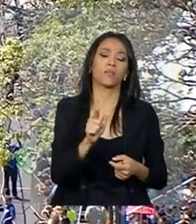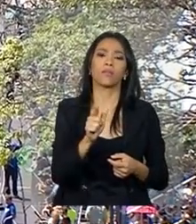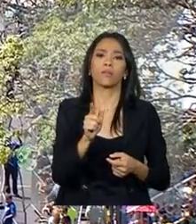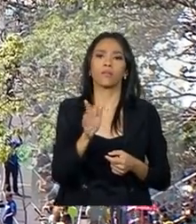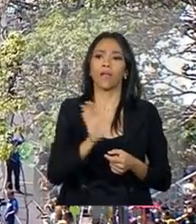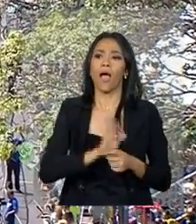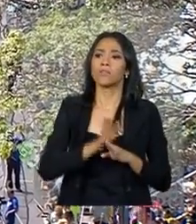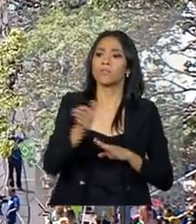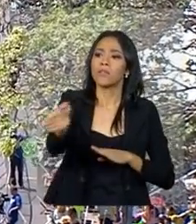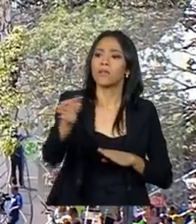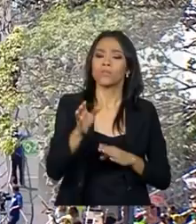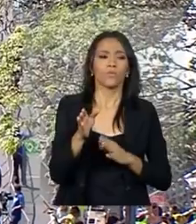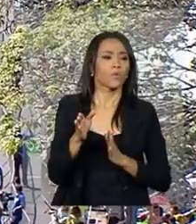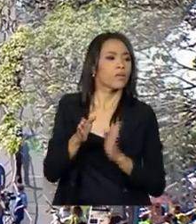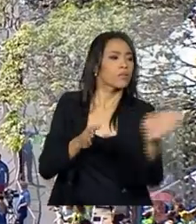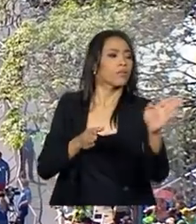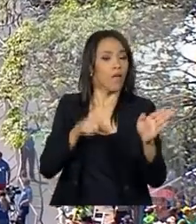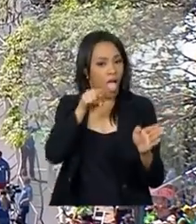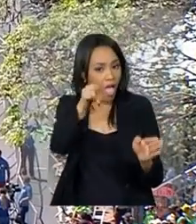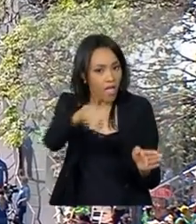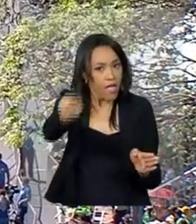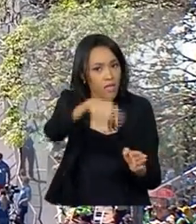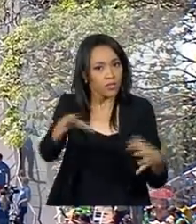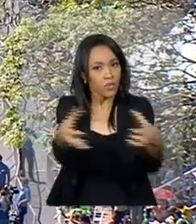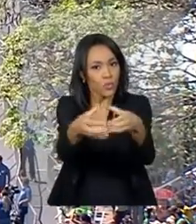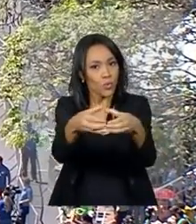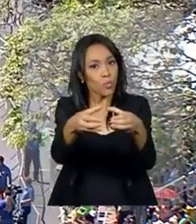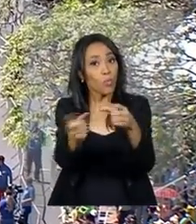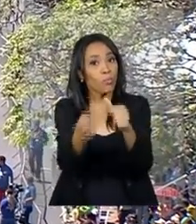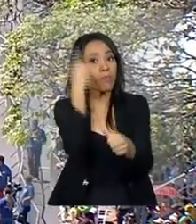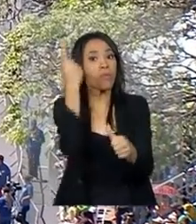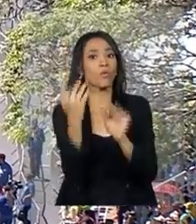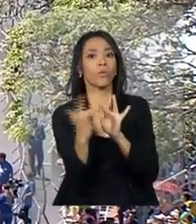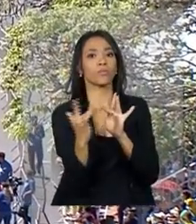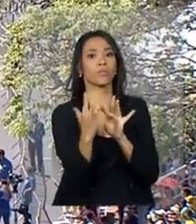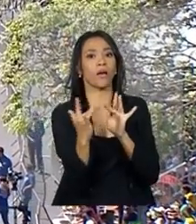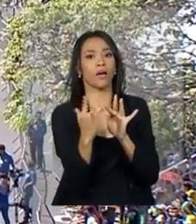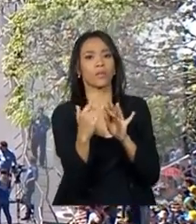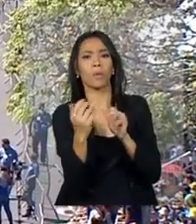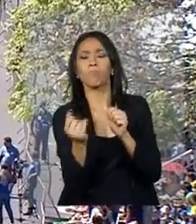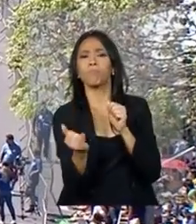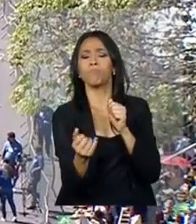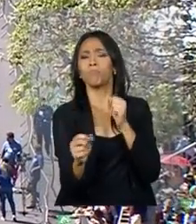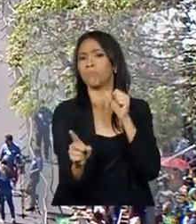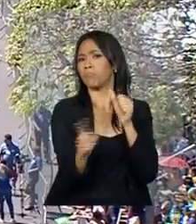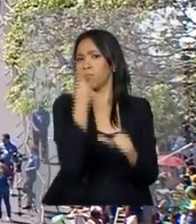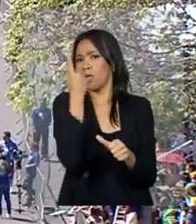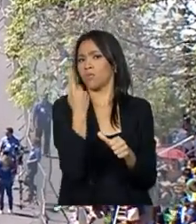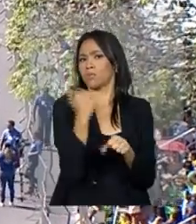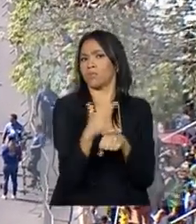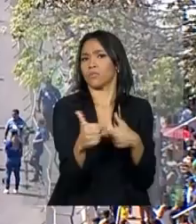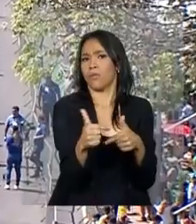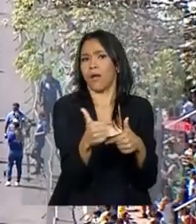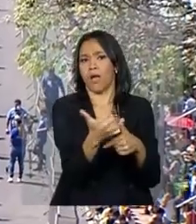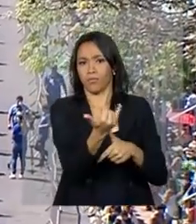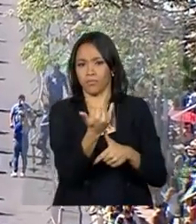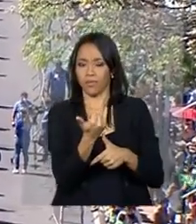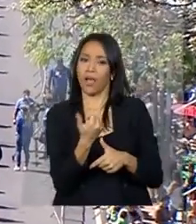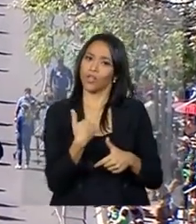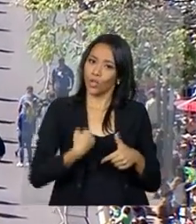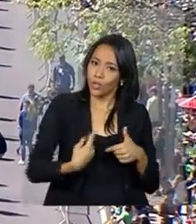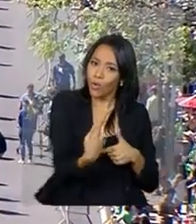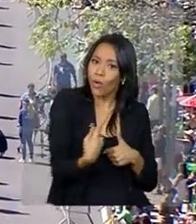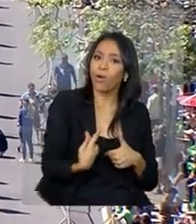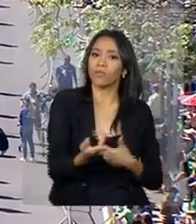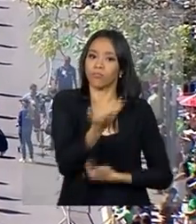rodoviários, eles é que fazem o primeiro contato, eles que fazem as primeiras ações. Trabalhamos em